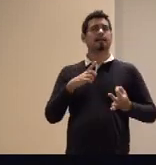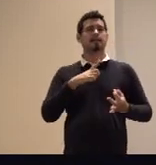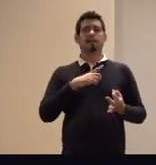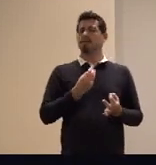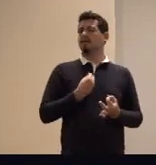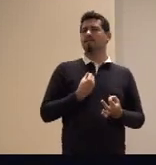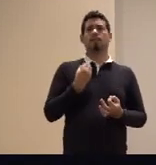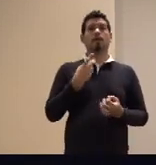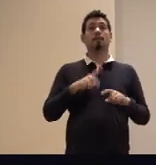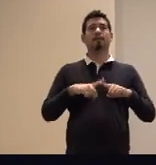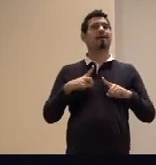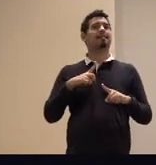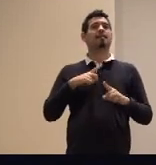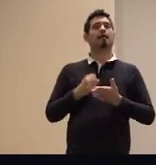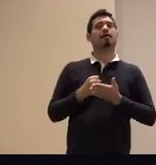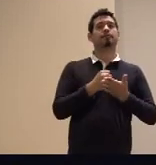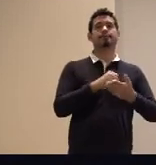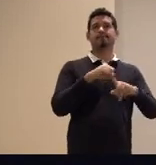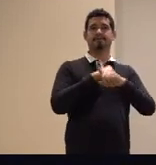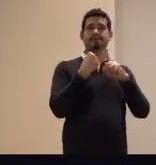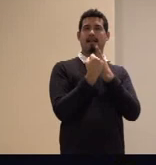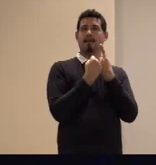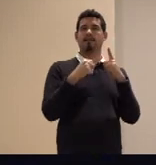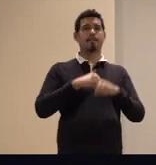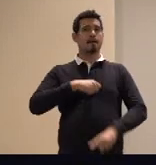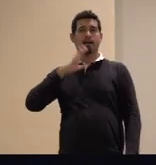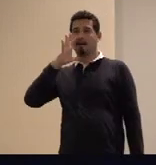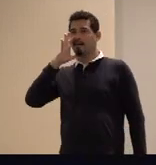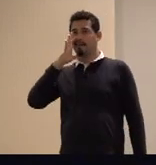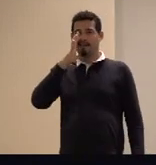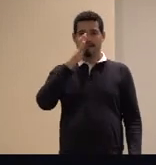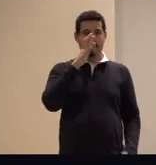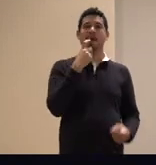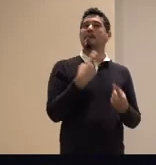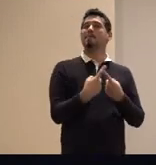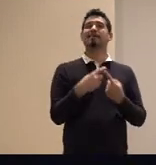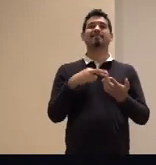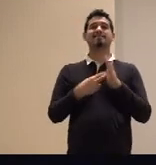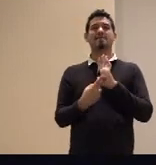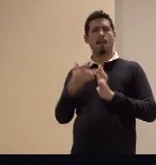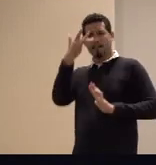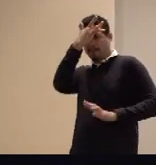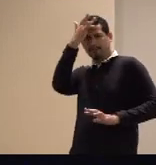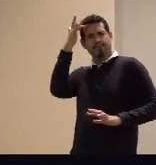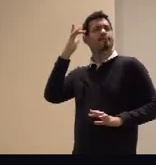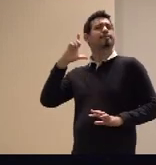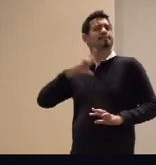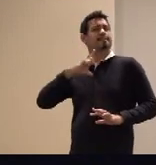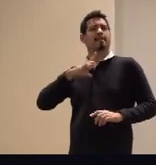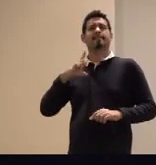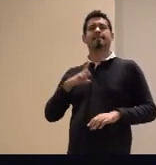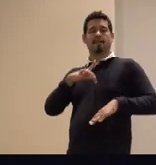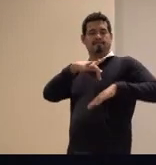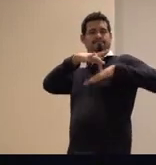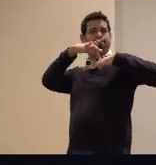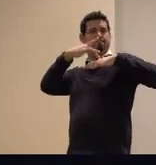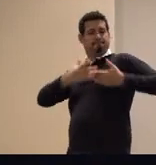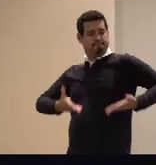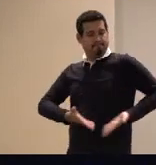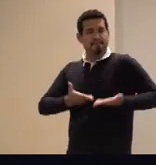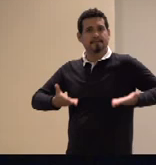Eu falo que quem quer assistente social já ganha minha admiração. Porque realmente é alguém que já tem um espírito preparado para o bem,